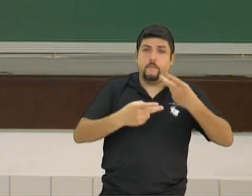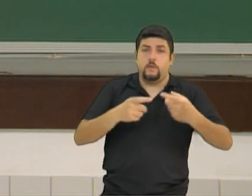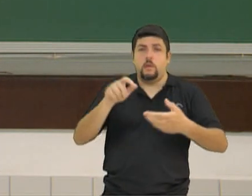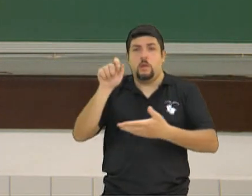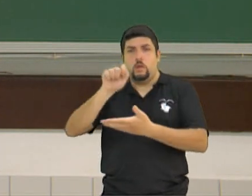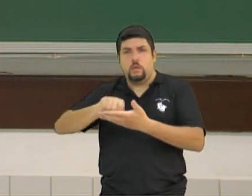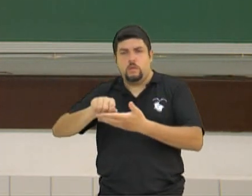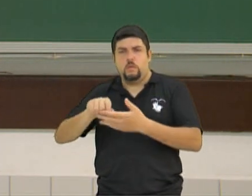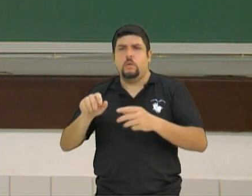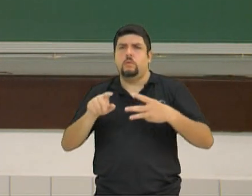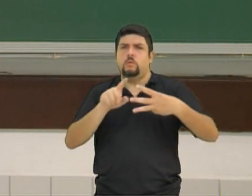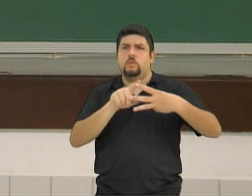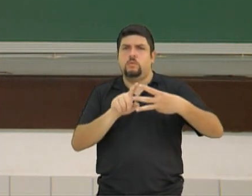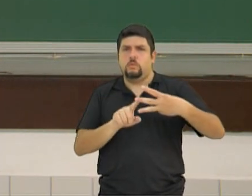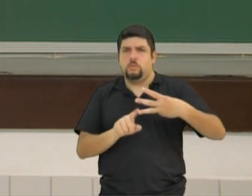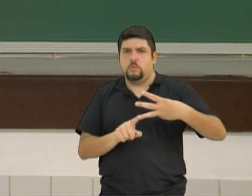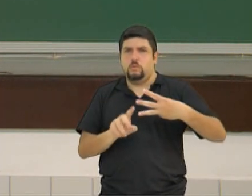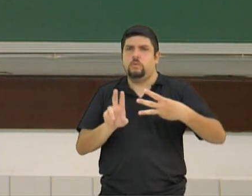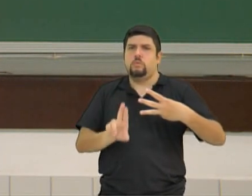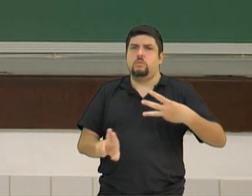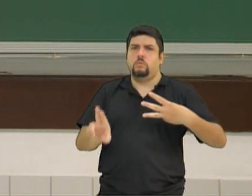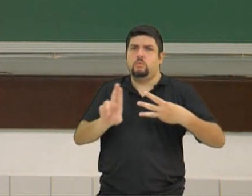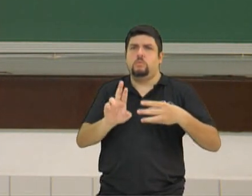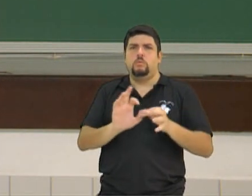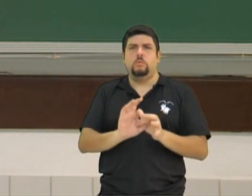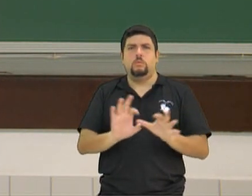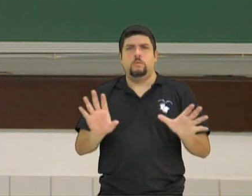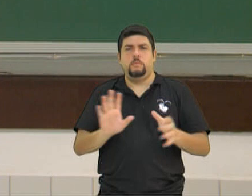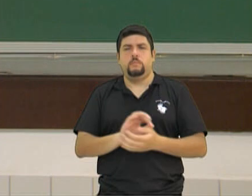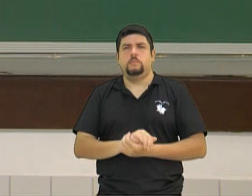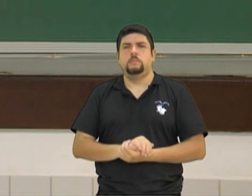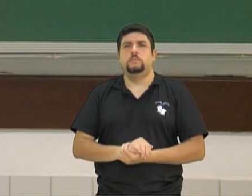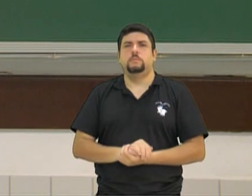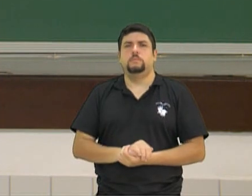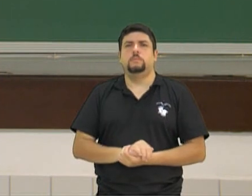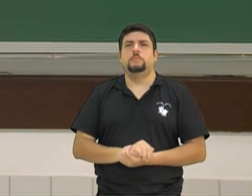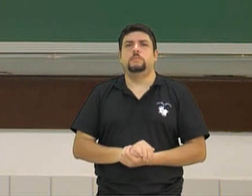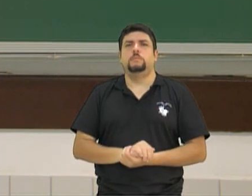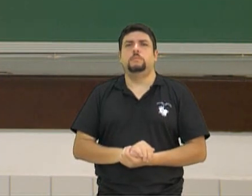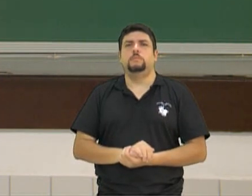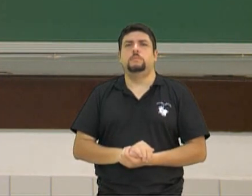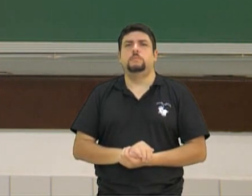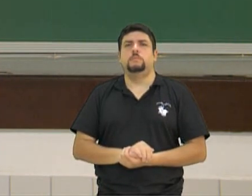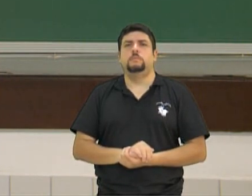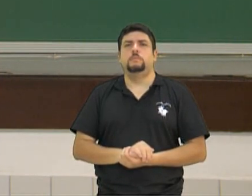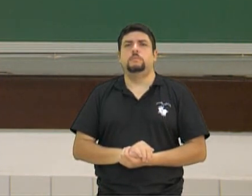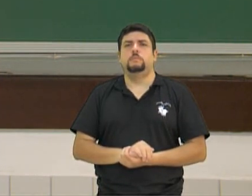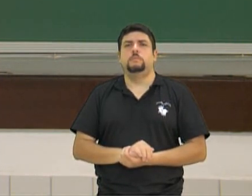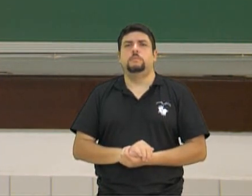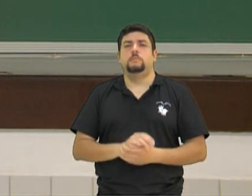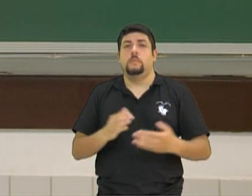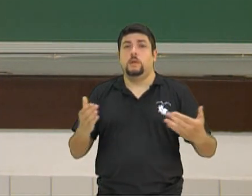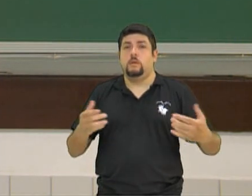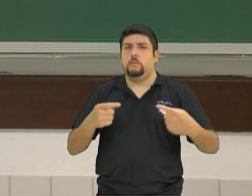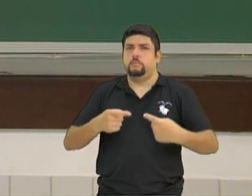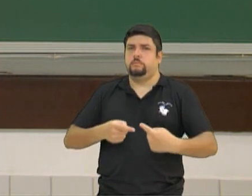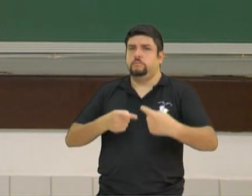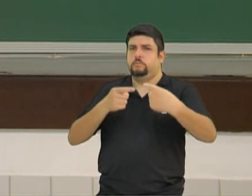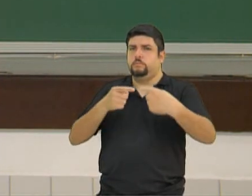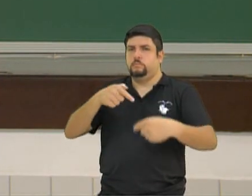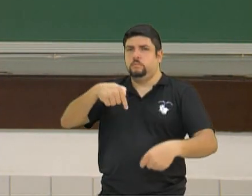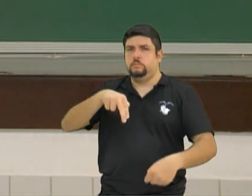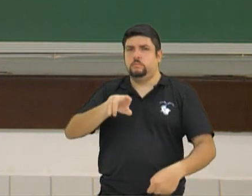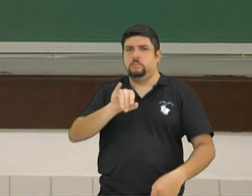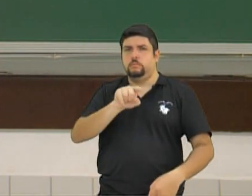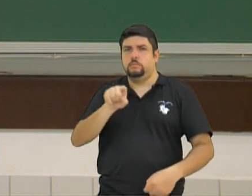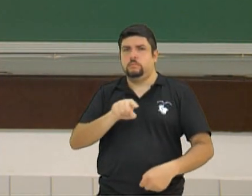se encaixam perfeitamente aí na condicional número 2, na segunda condicional. Ok? Vamos para o nosso quiz,